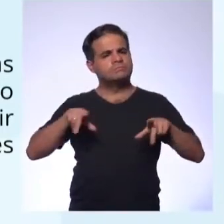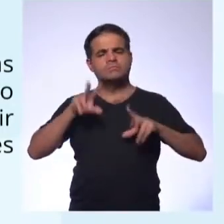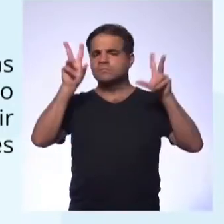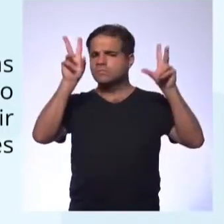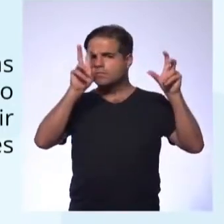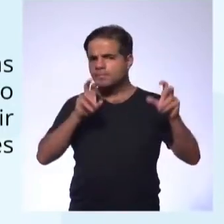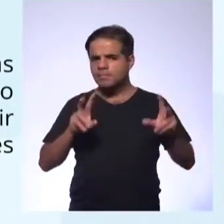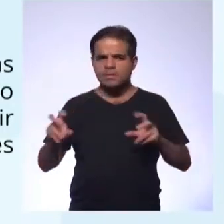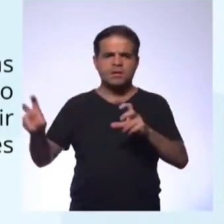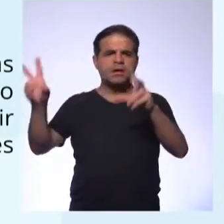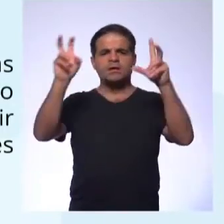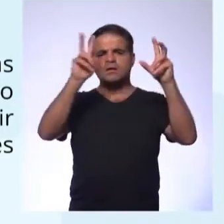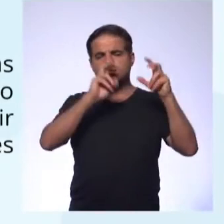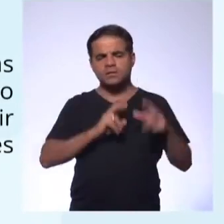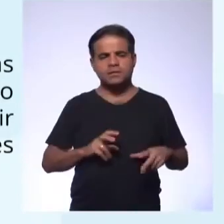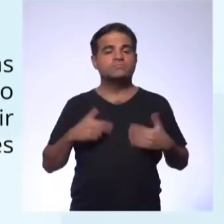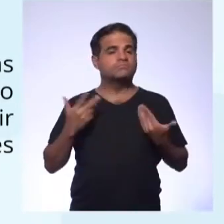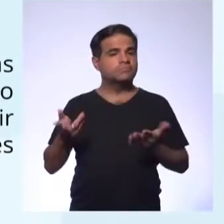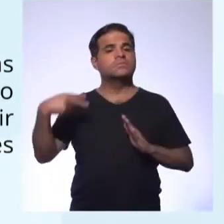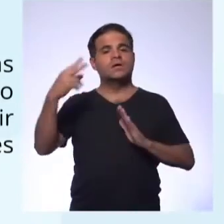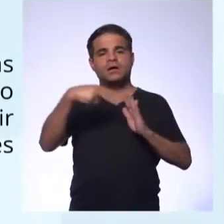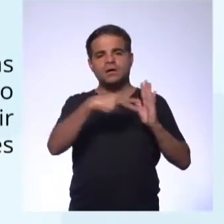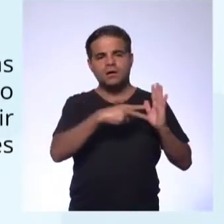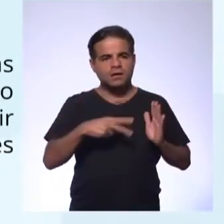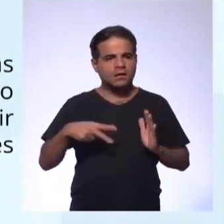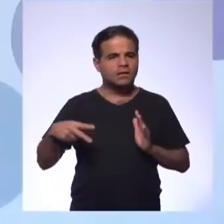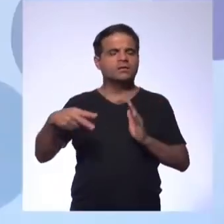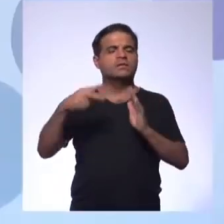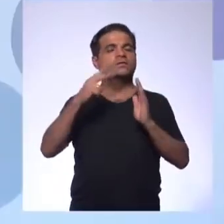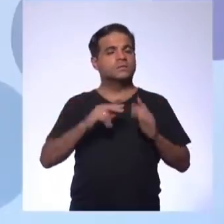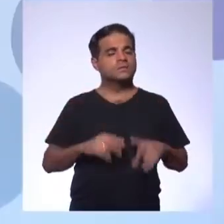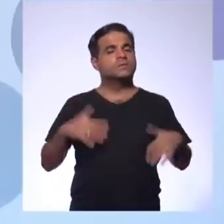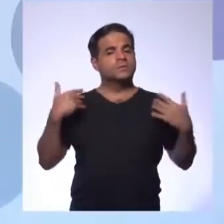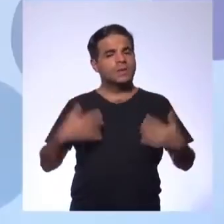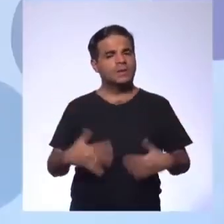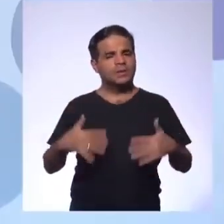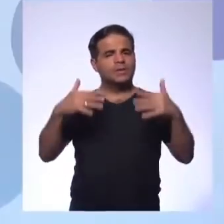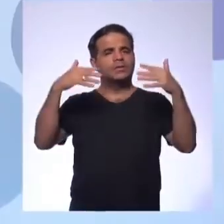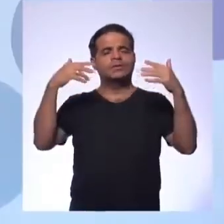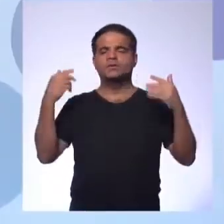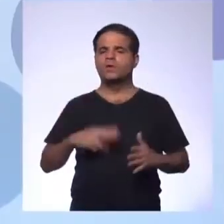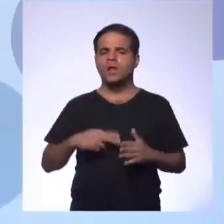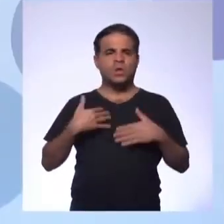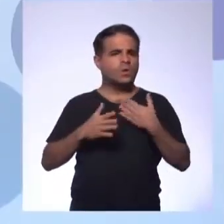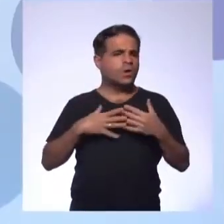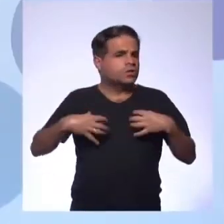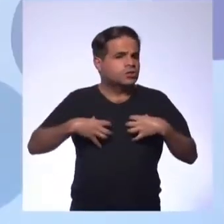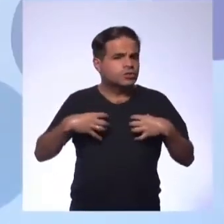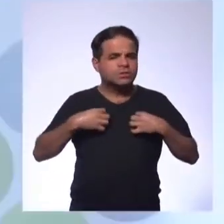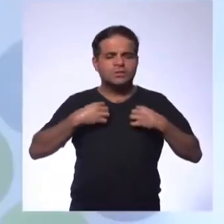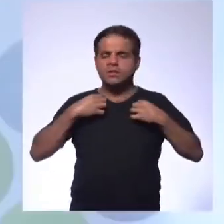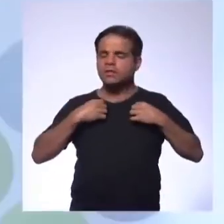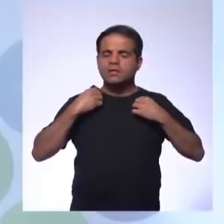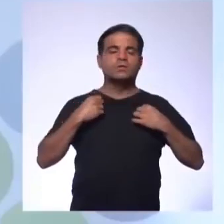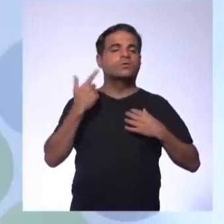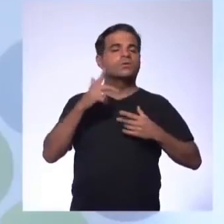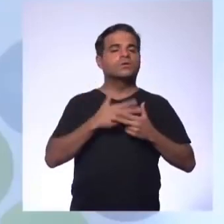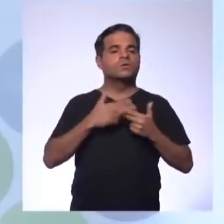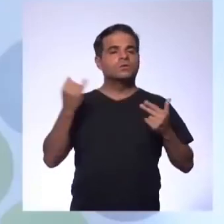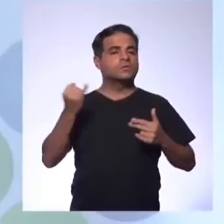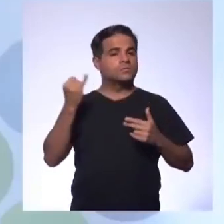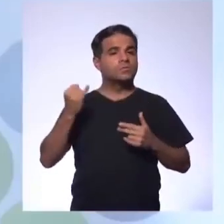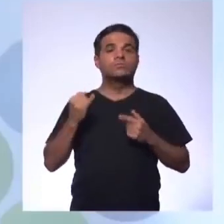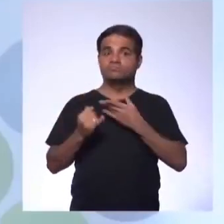diferentes situações. Então, leituras críticas, né, professor Mauro? Com propriedade, não é ler de qualquer jeito. Exatamente. Né? Uma outra coisa